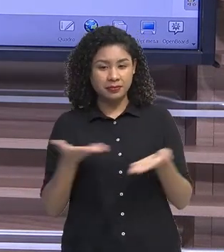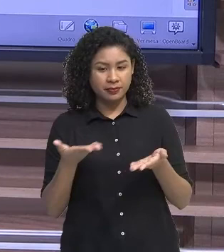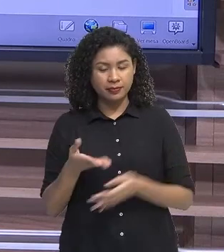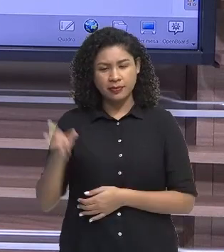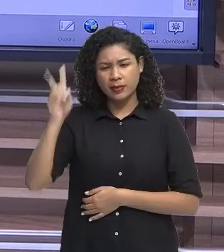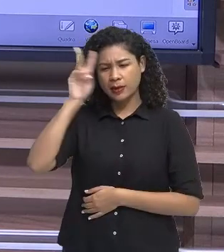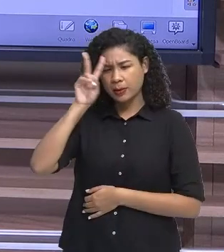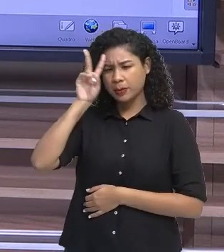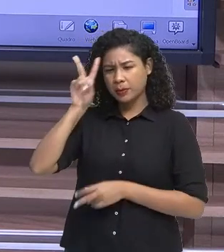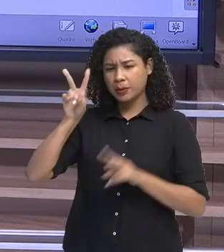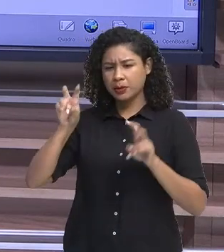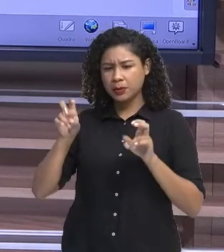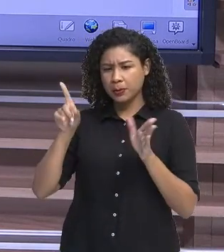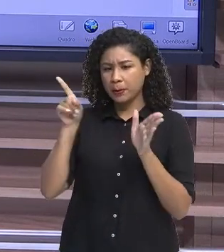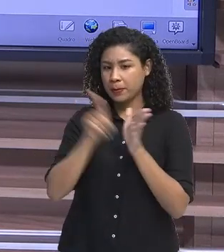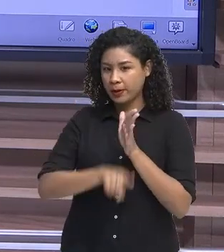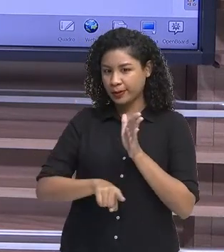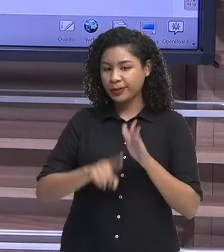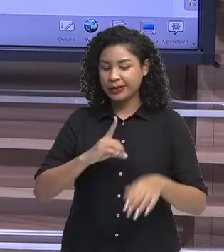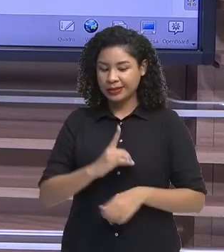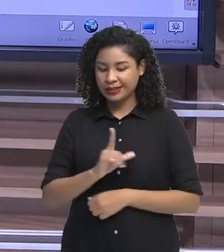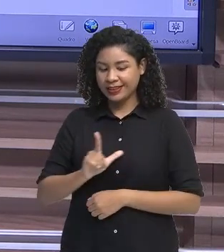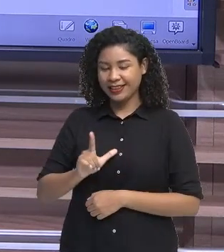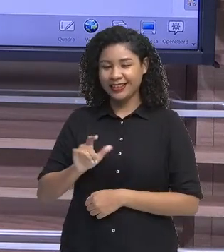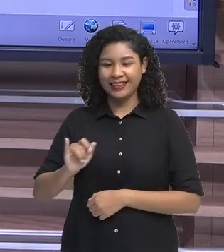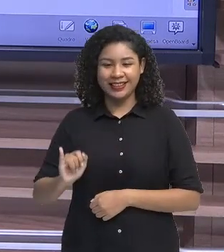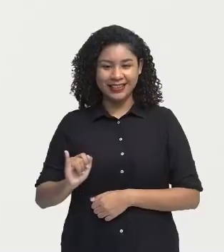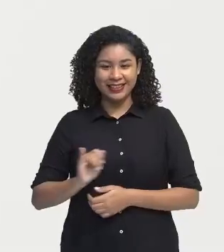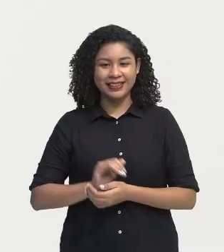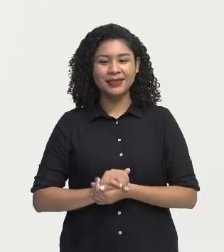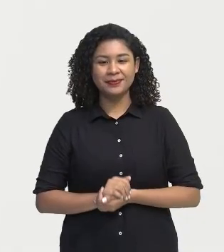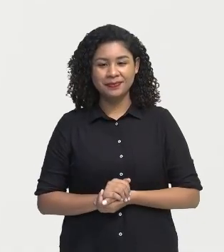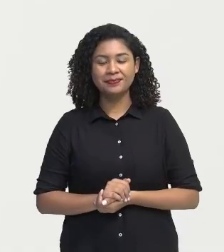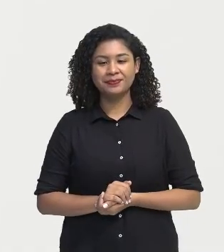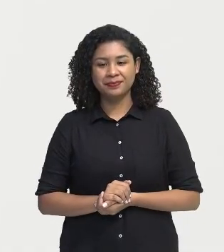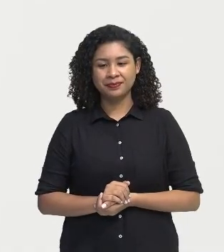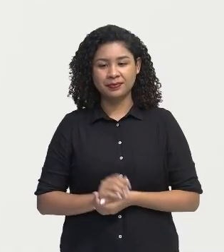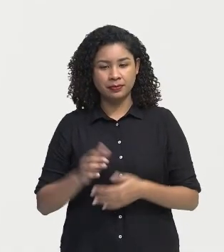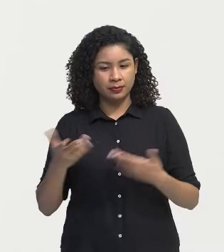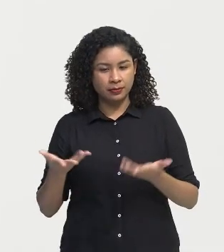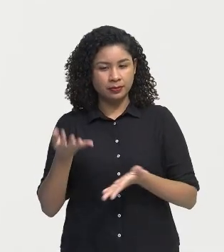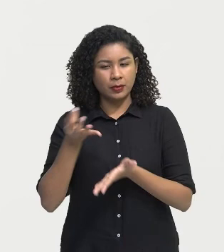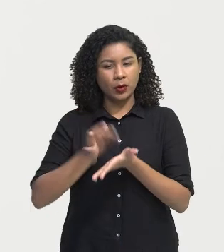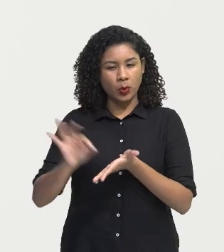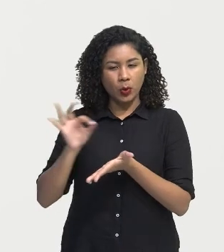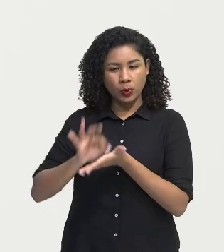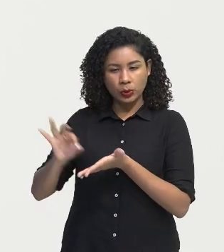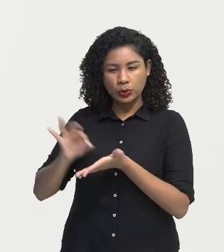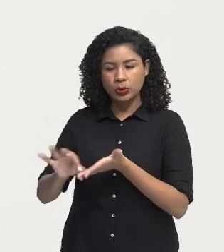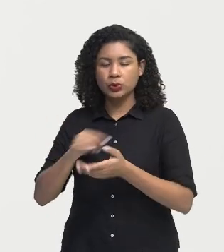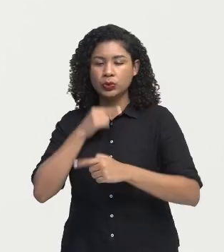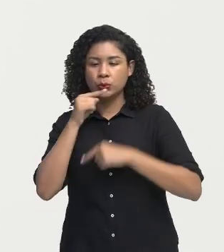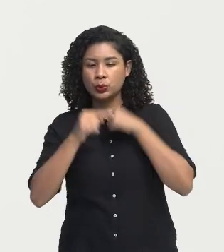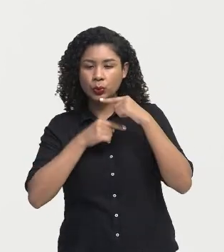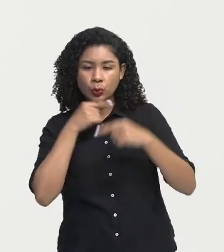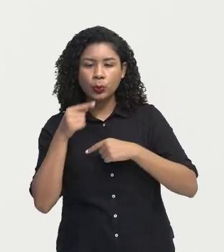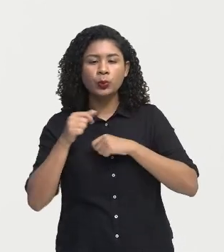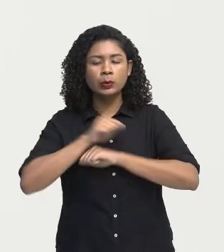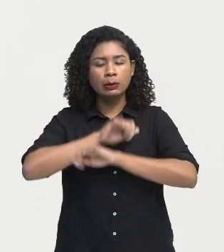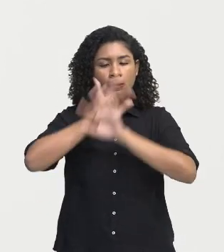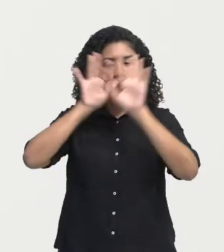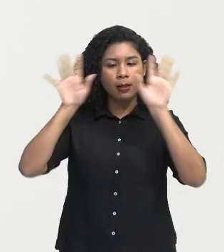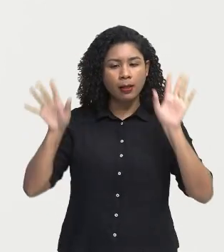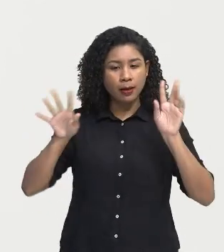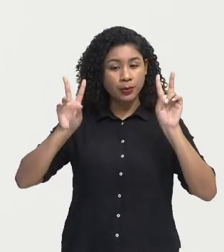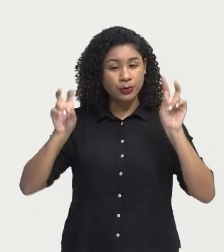Vamos relembrar aí a nossa questão, né, que ficou na dinâmica local interativa. E aí a gente vai fazer a correção, vamos tirar algumas dúvidas